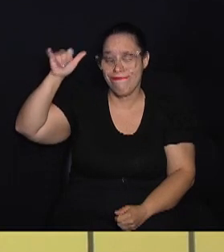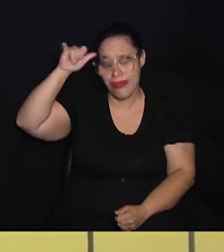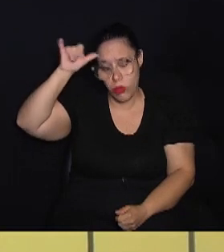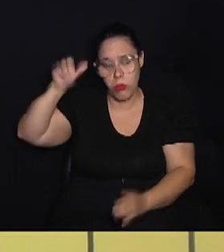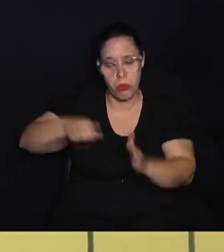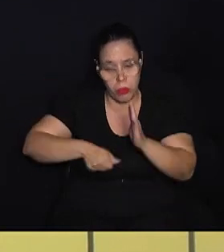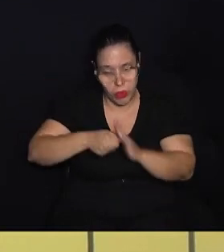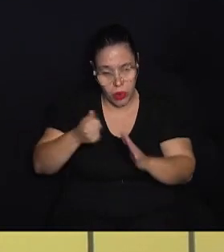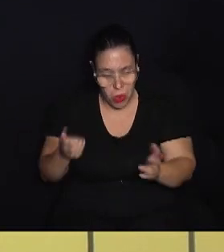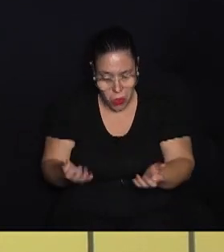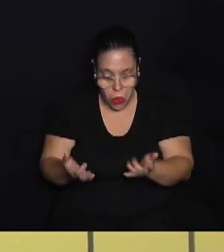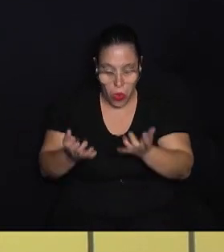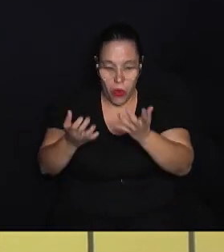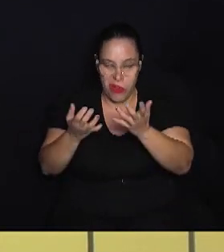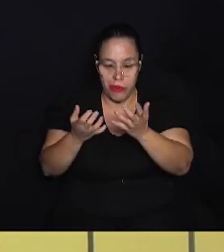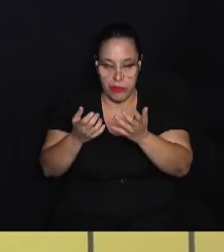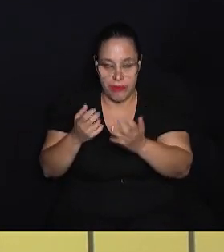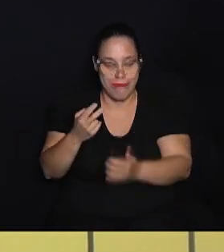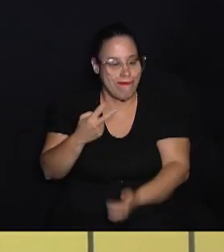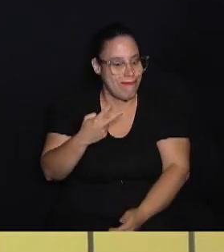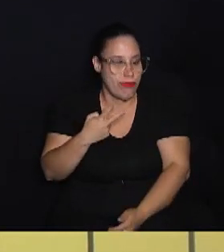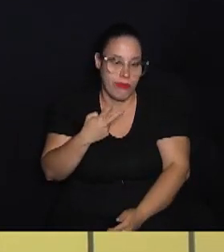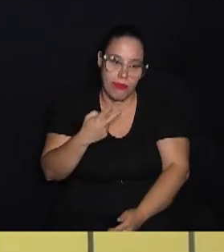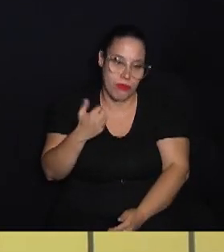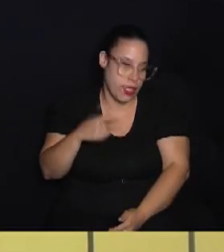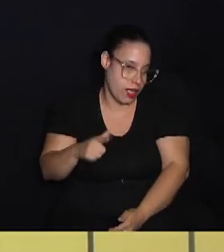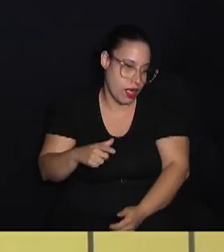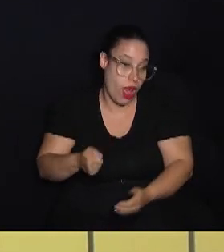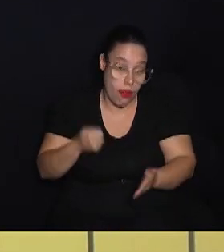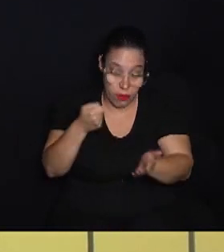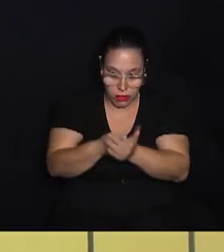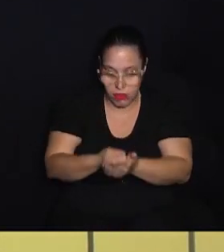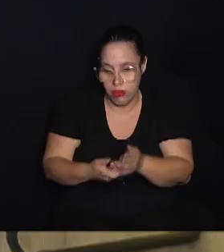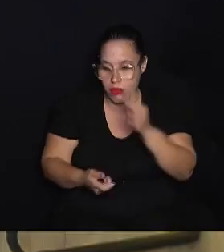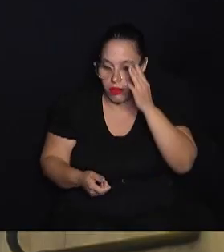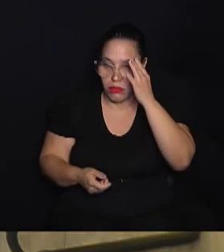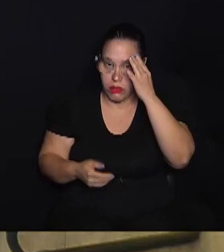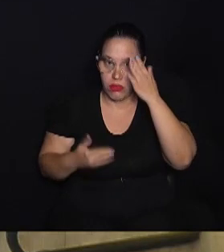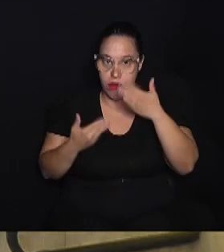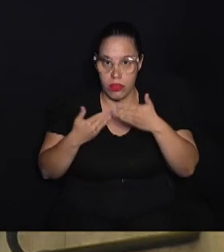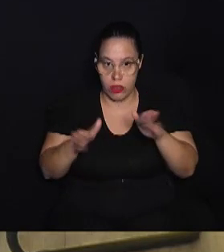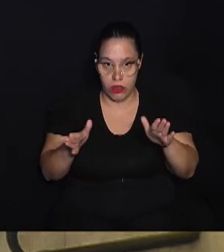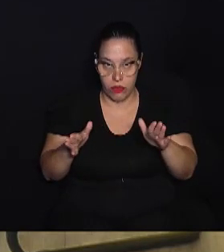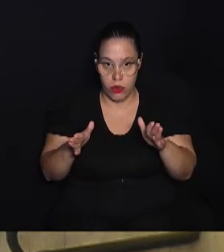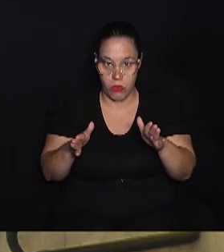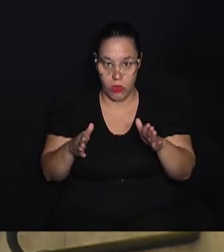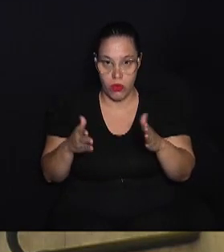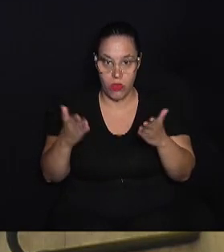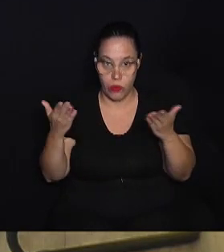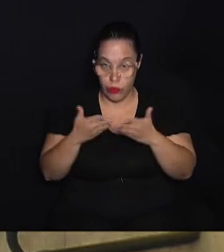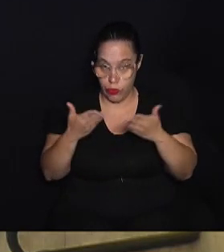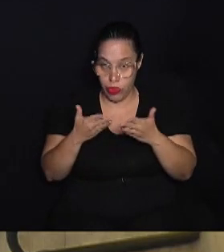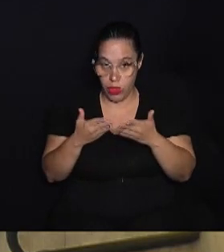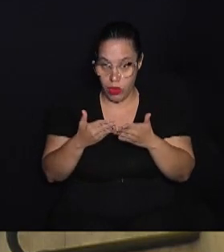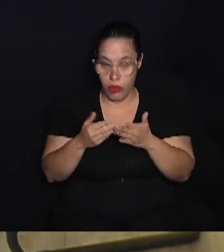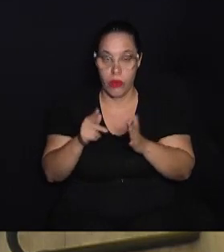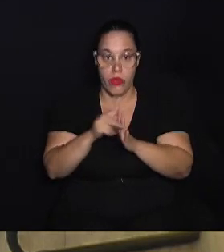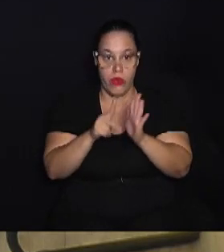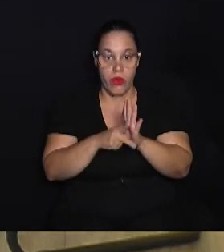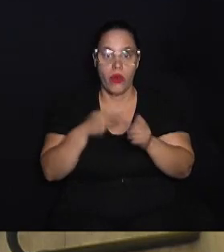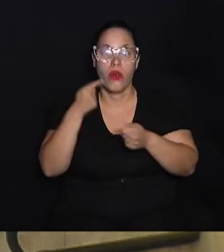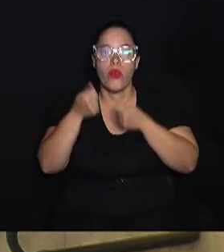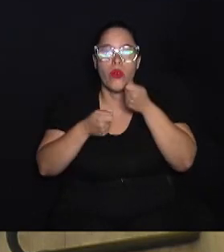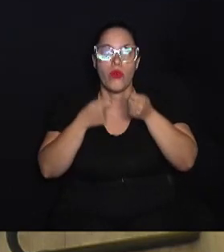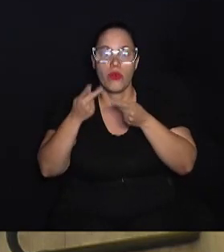primeiro o sinistro, para não ter que atuar. Tá certo, então, olha, eu abri o programa hoje falando dos